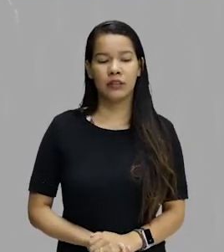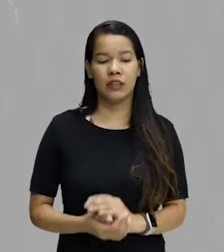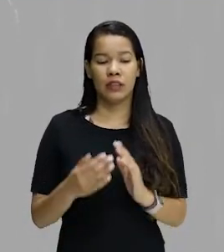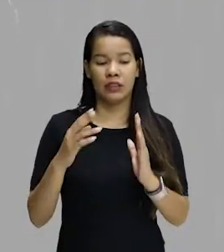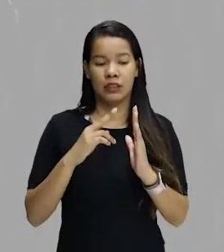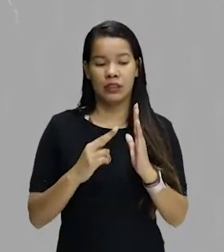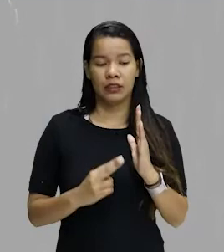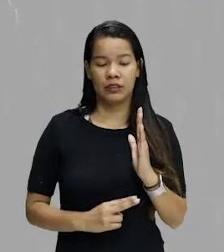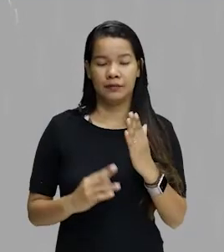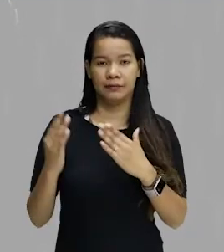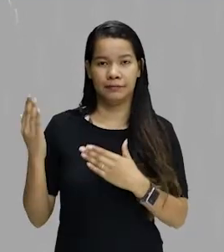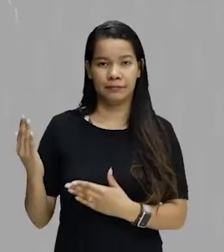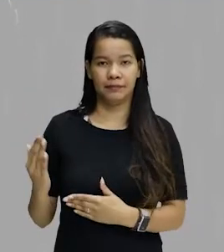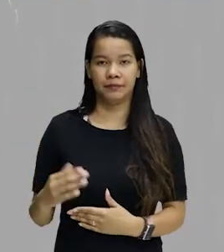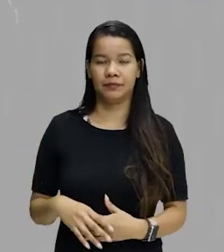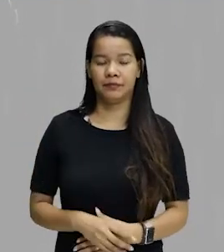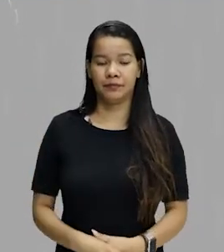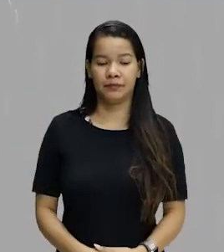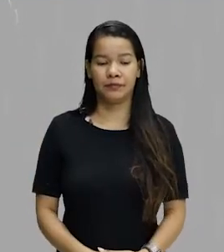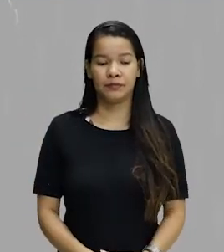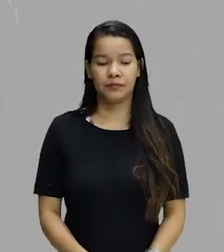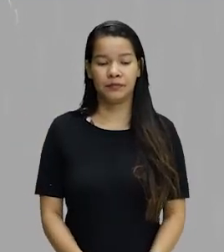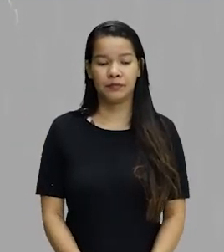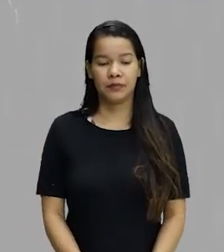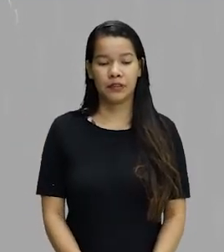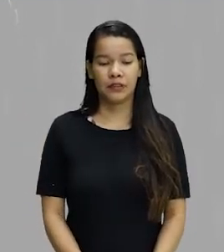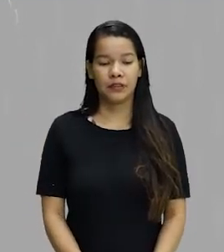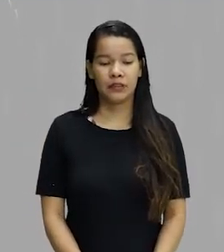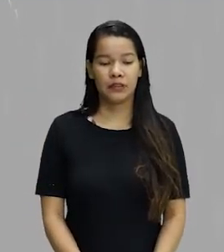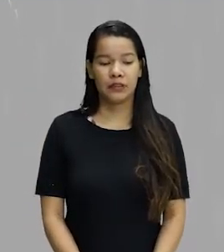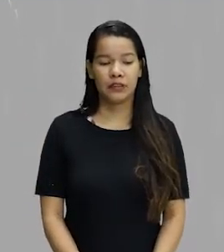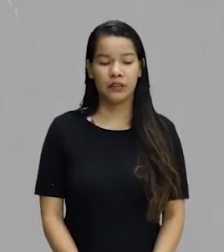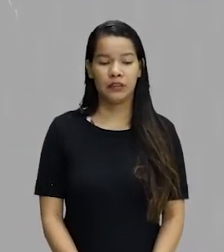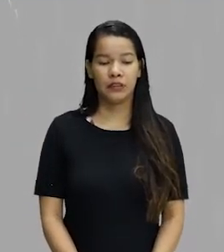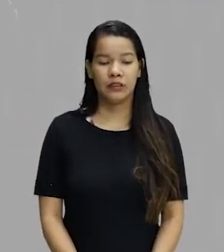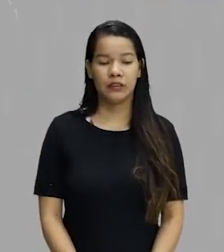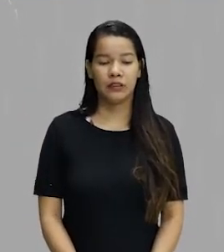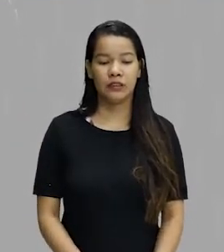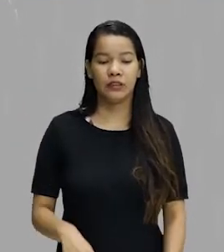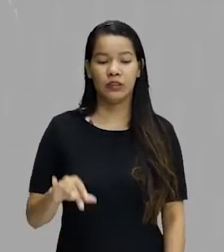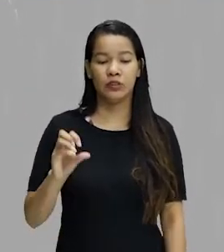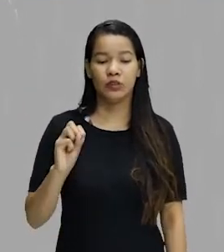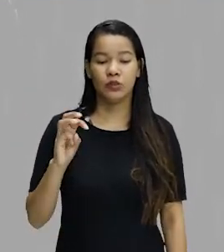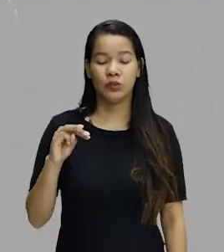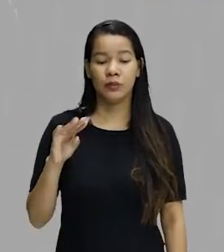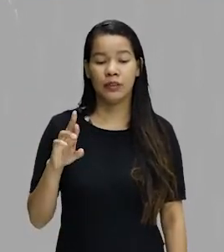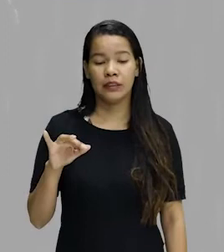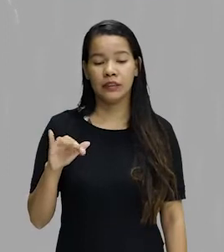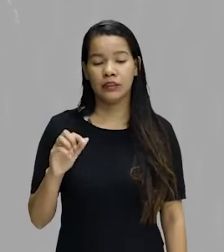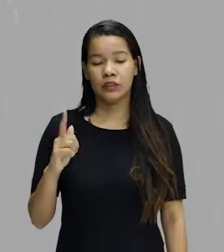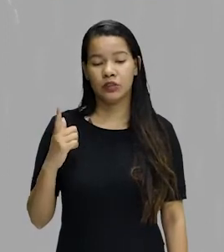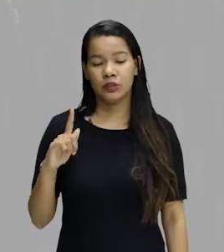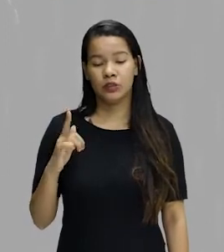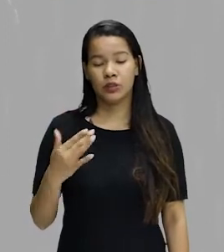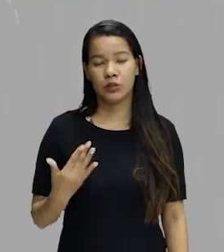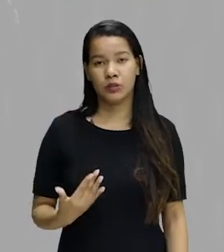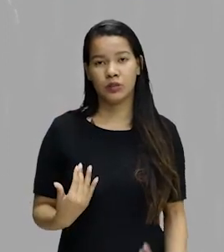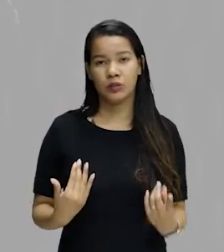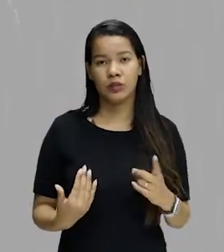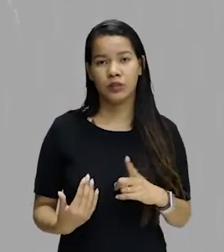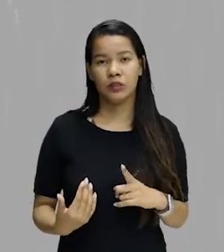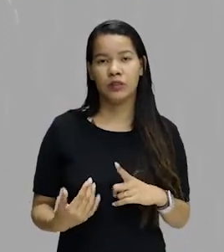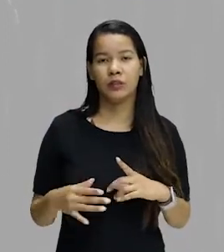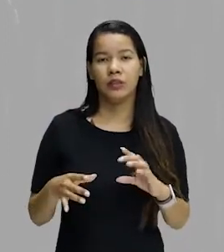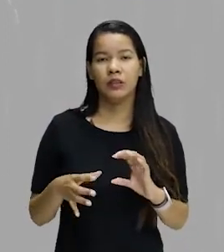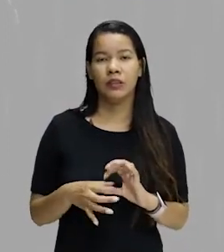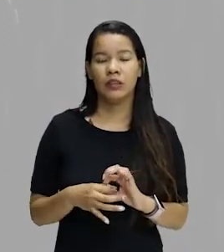não apresenta isomeria geométrica. Ó, a isomeria geométrica, que é a isomeria cis-trans, é quando nós temos a